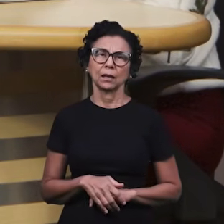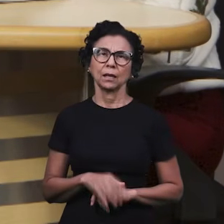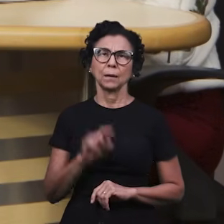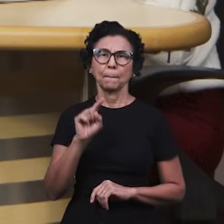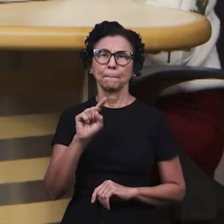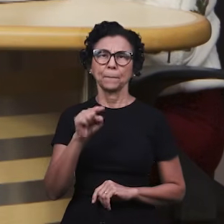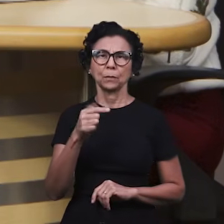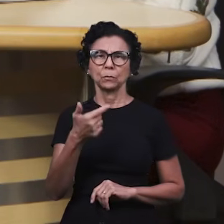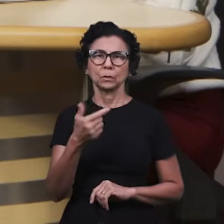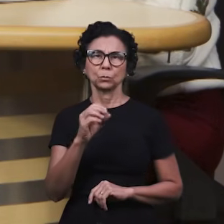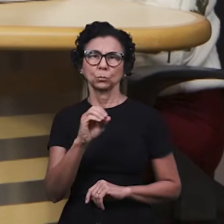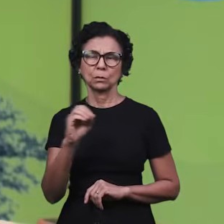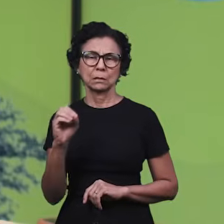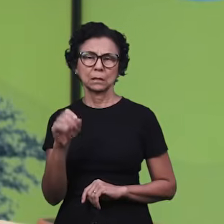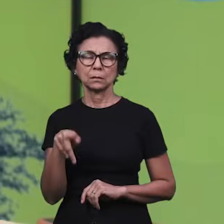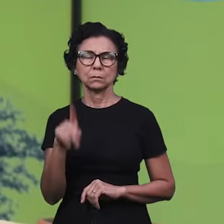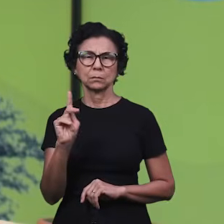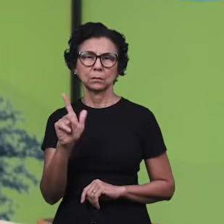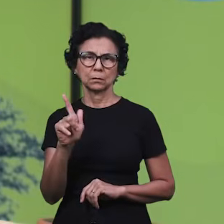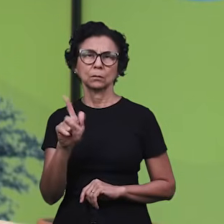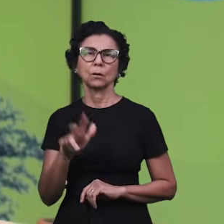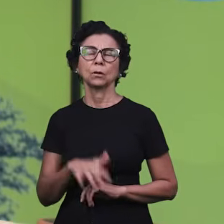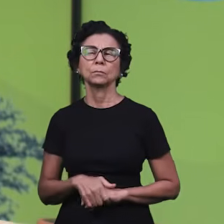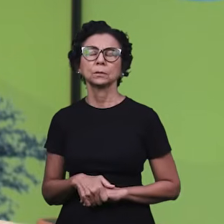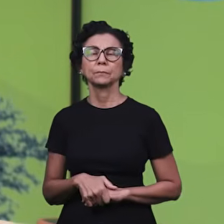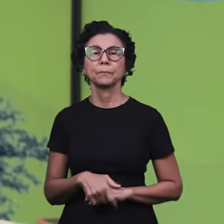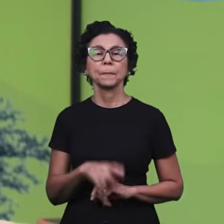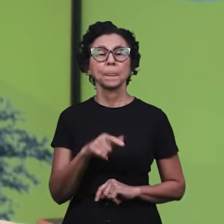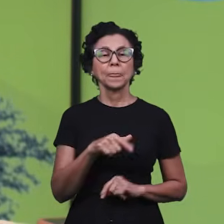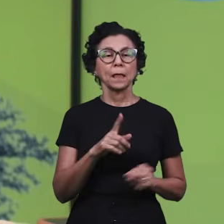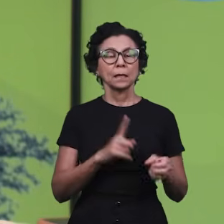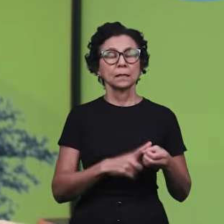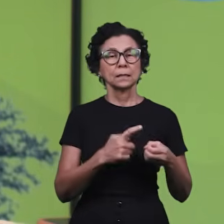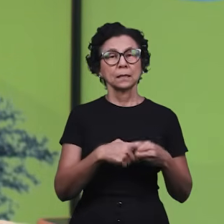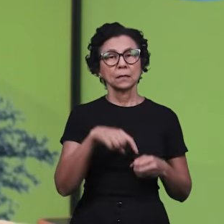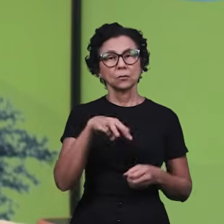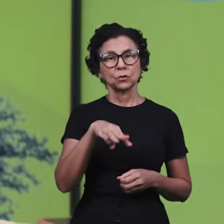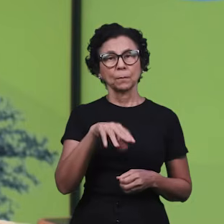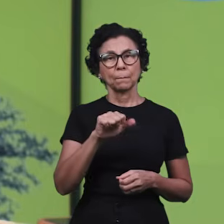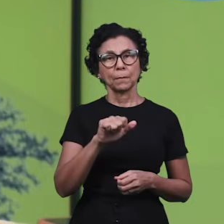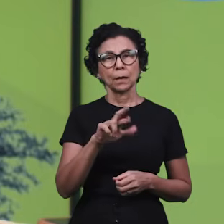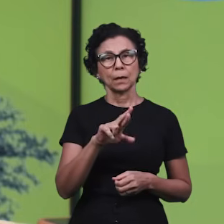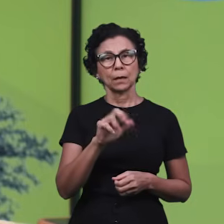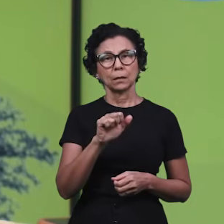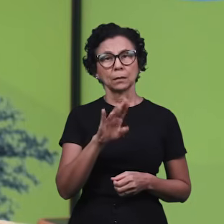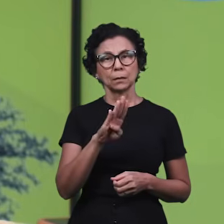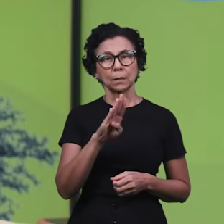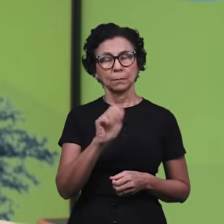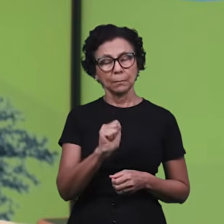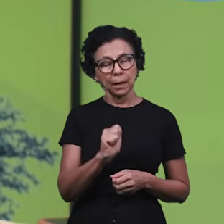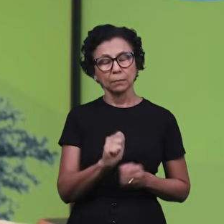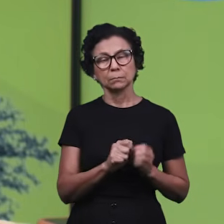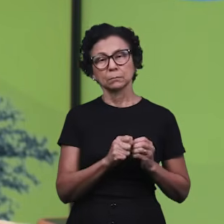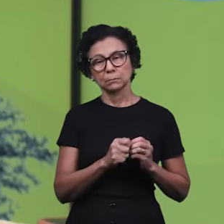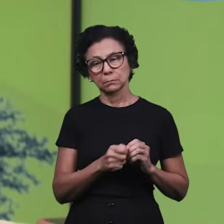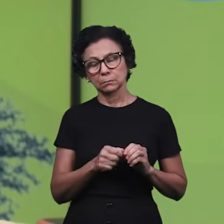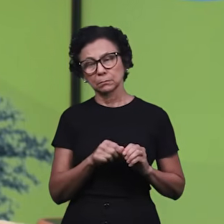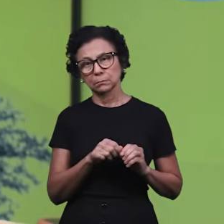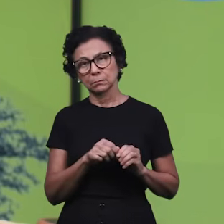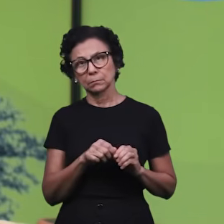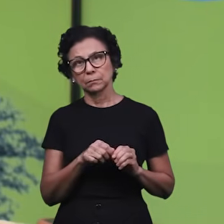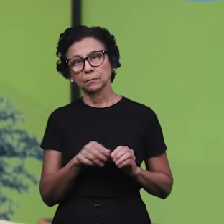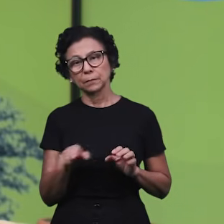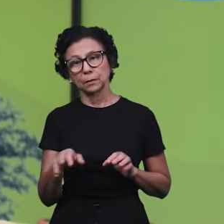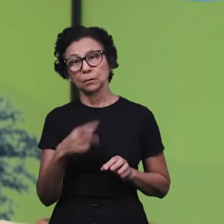quilômetros. A gente geralmente parte da cidade de Marabá e determinado, né, pela coordenação, que é o pastor Zé